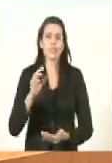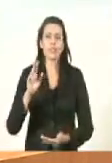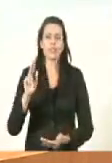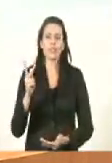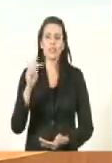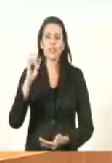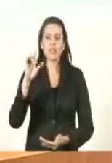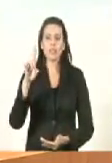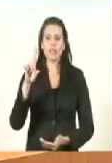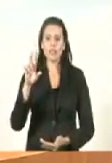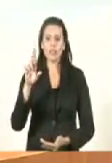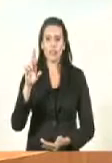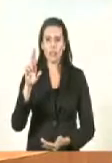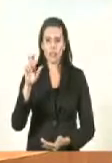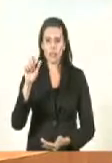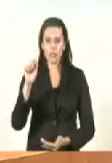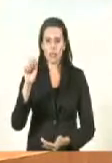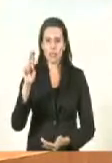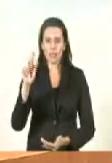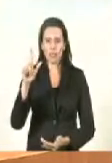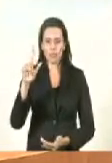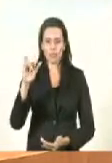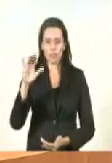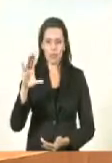resolver uma problemática do licenciamento ambiental,